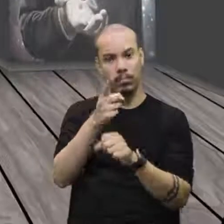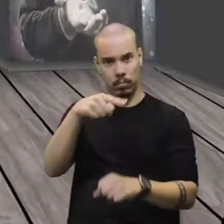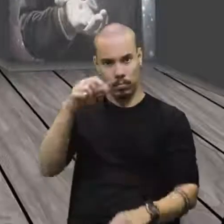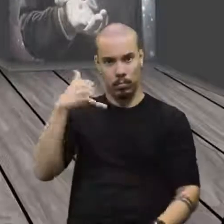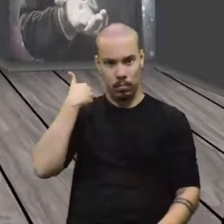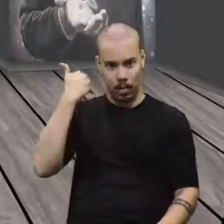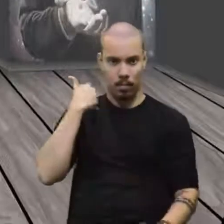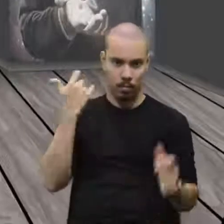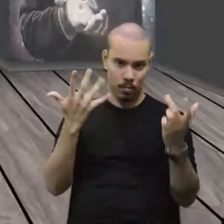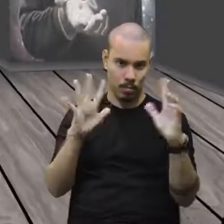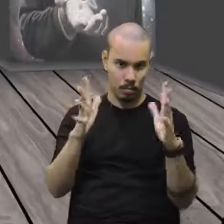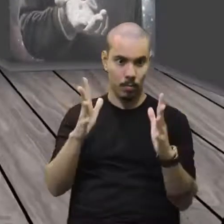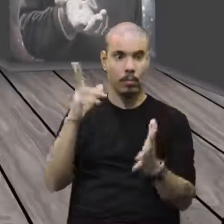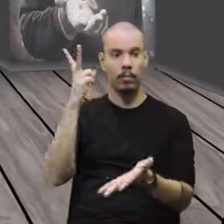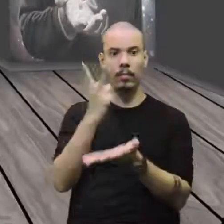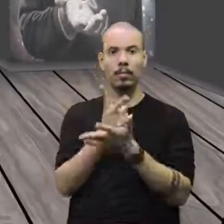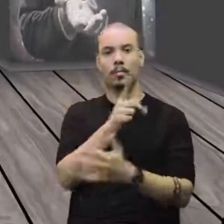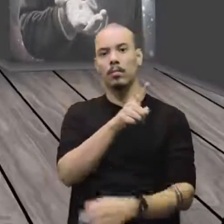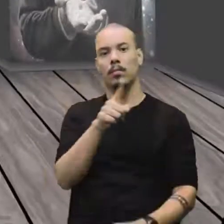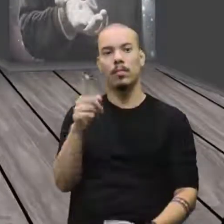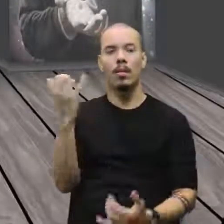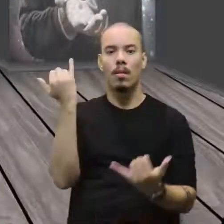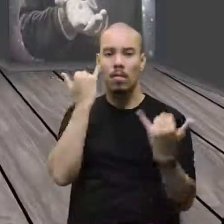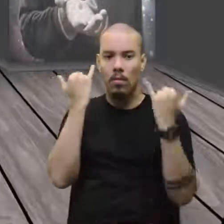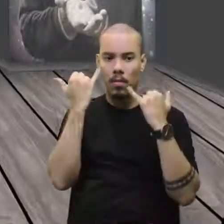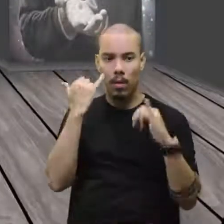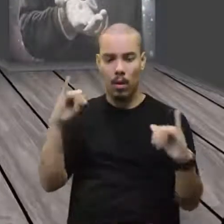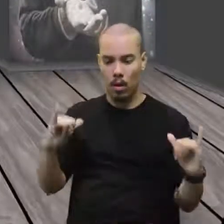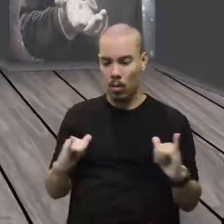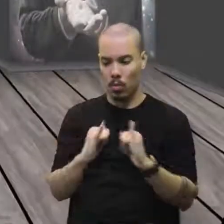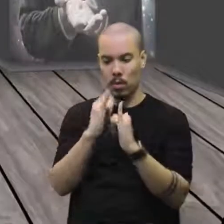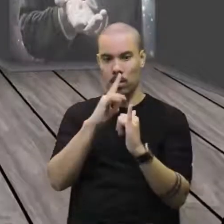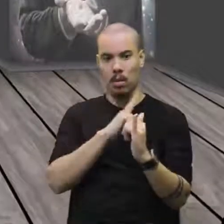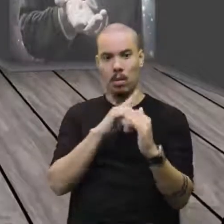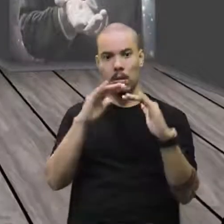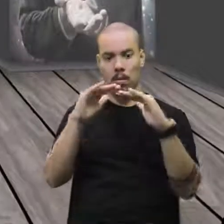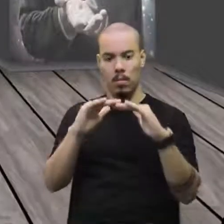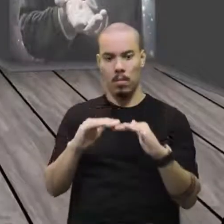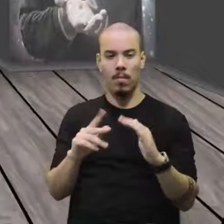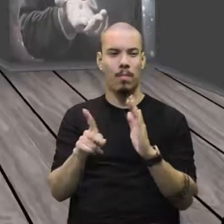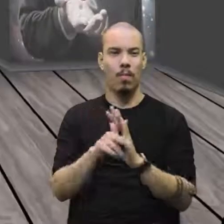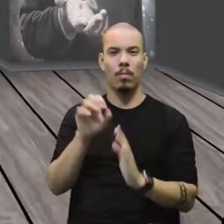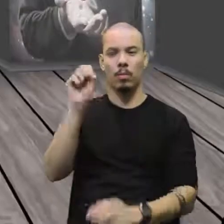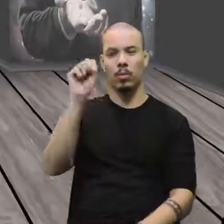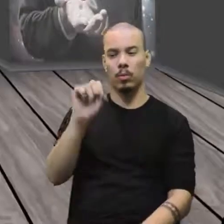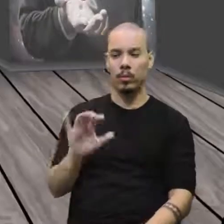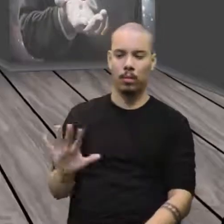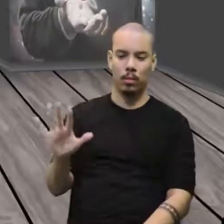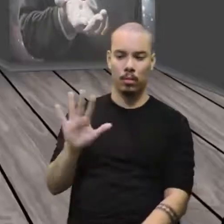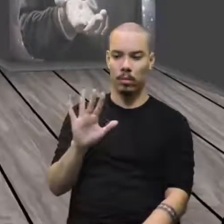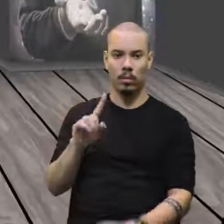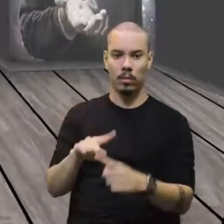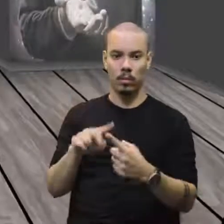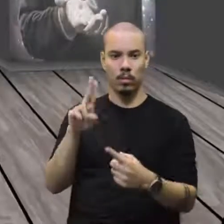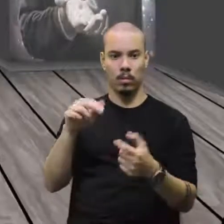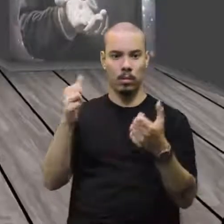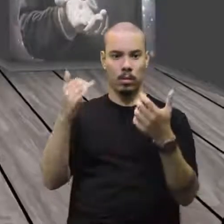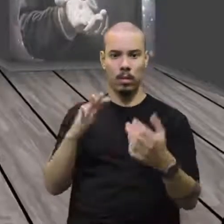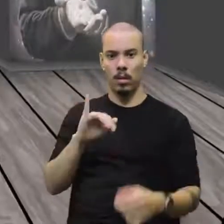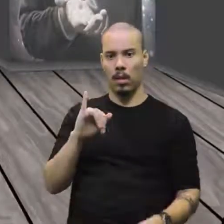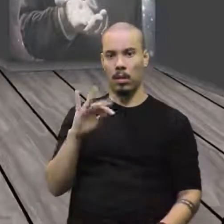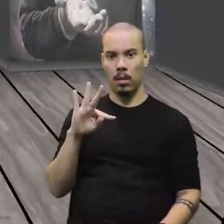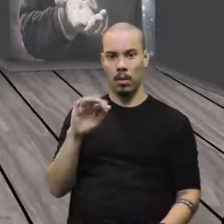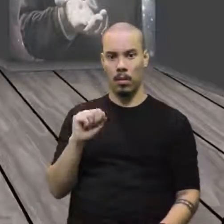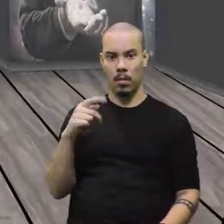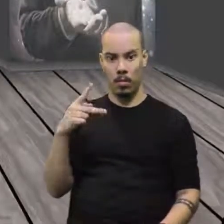né? E vocês sempre ouvem falar que as usinas que tem reservatório baixo, no Sudeste e tal, mas nunca viu falar da Itaipu, né?